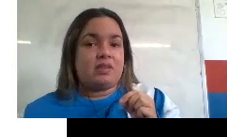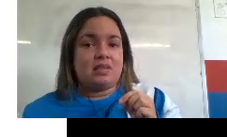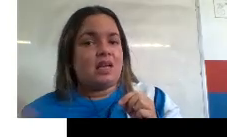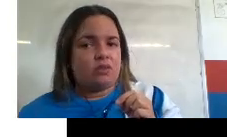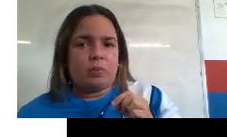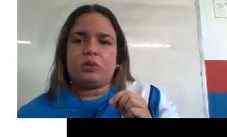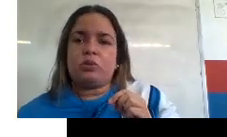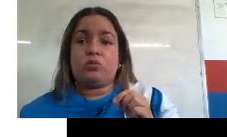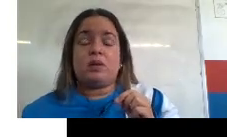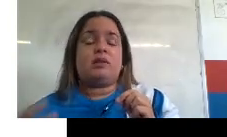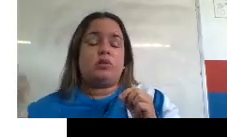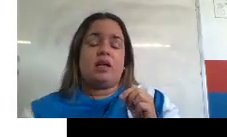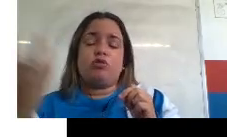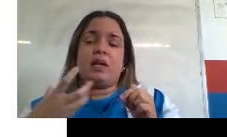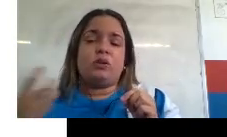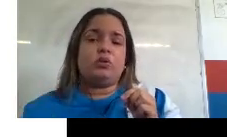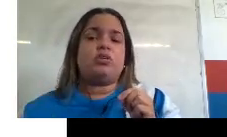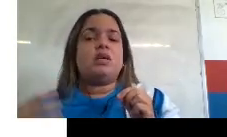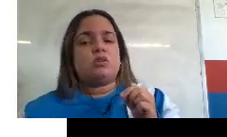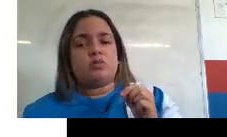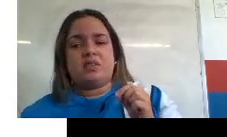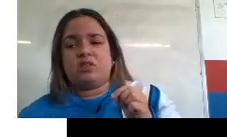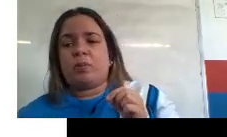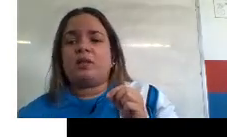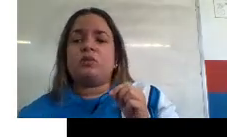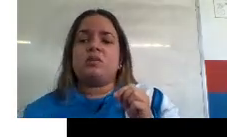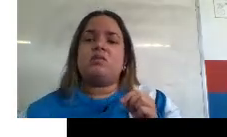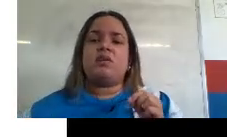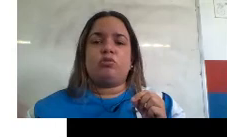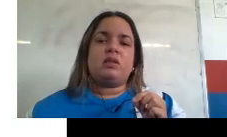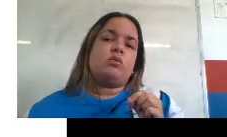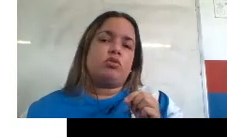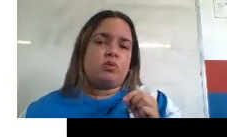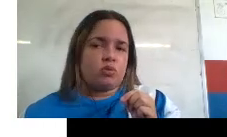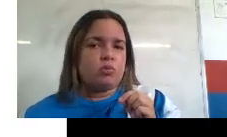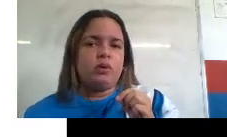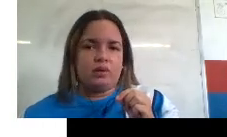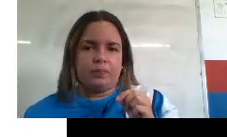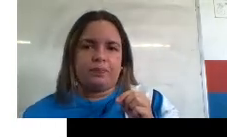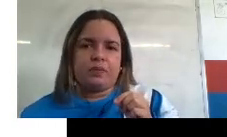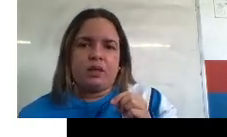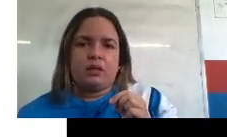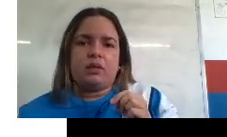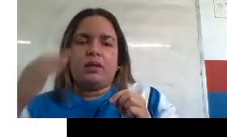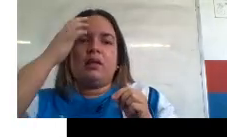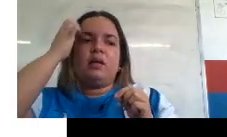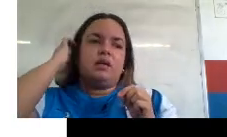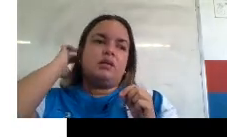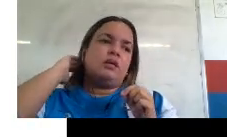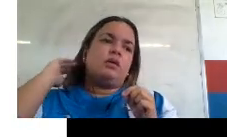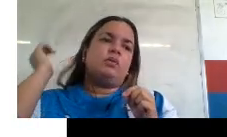aparelhos suficientes para todos, respiradores suficientes para todos, e, infelizmente, algumas pessoas morriam.